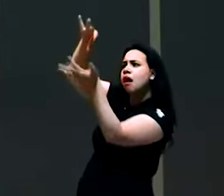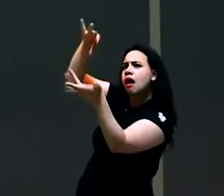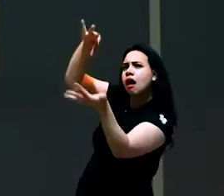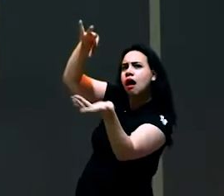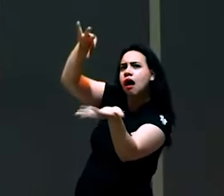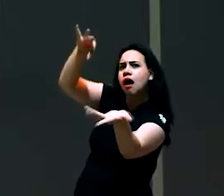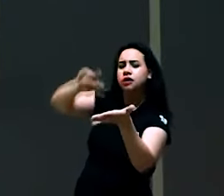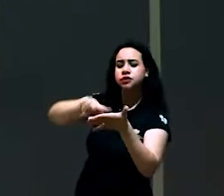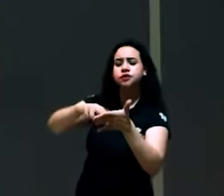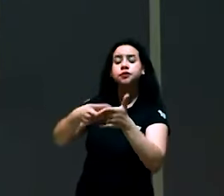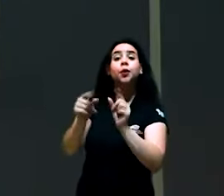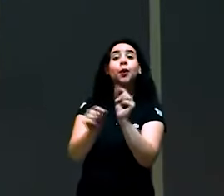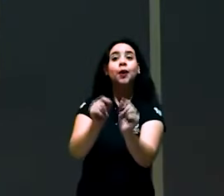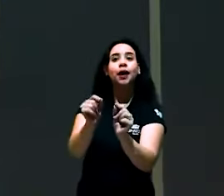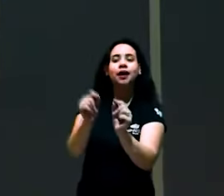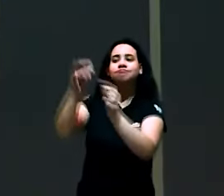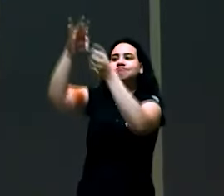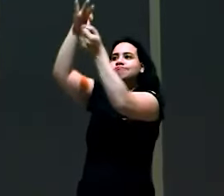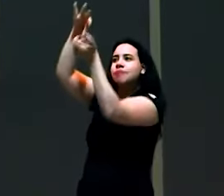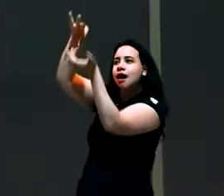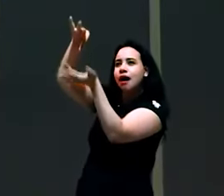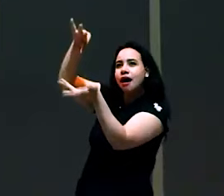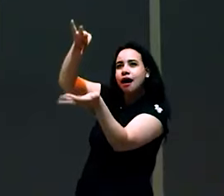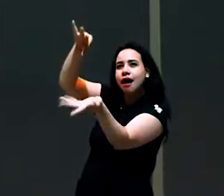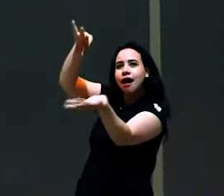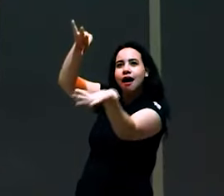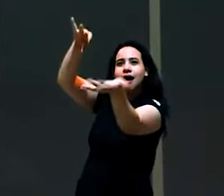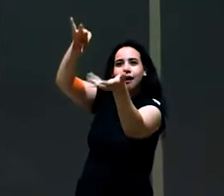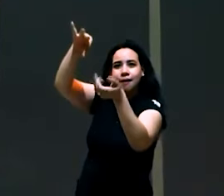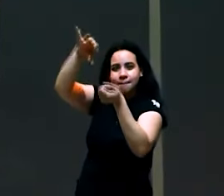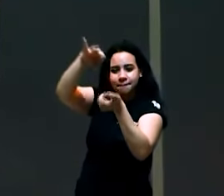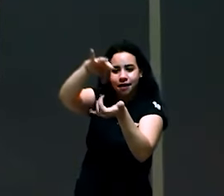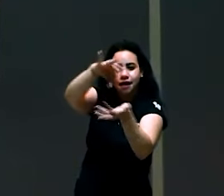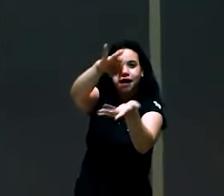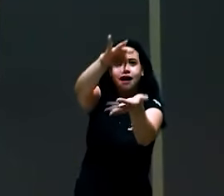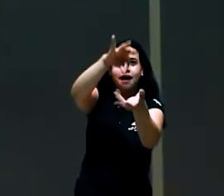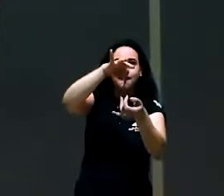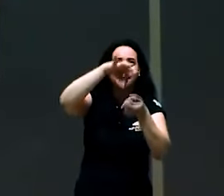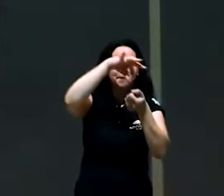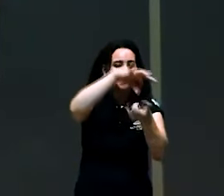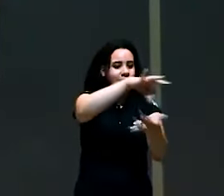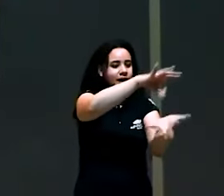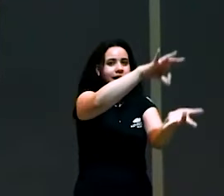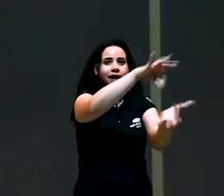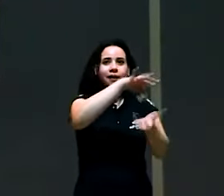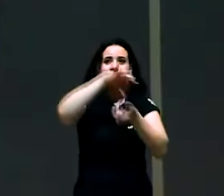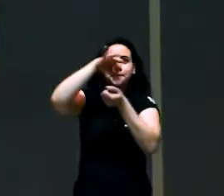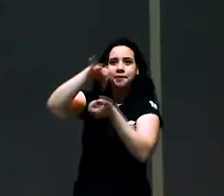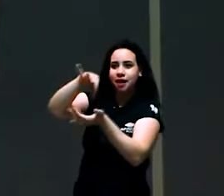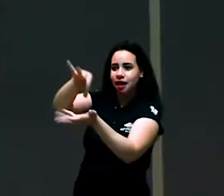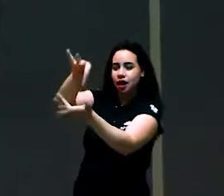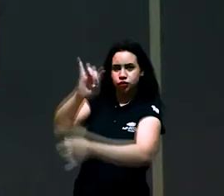E biblicamente, o conceito é que o Espírito Santo tem um fluir e não um